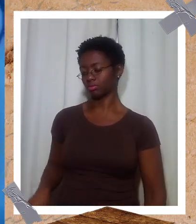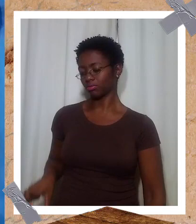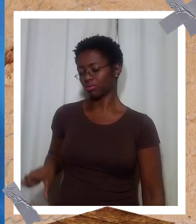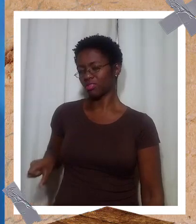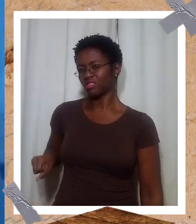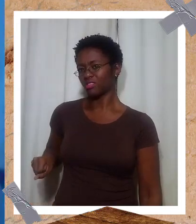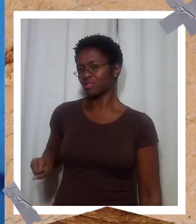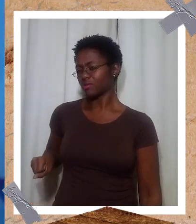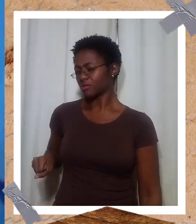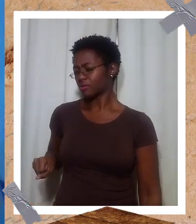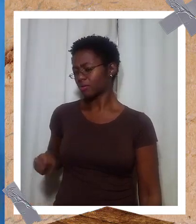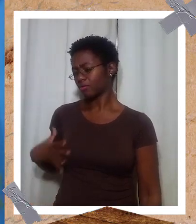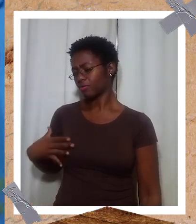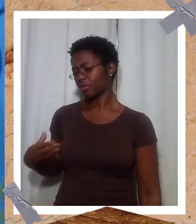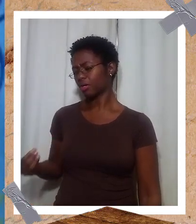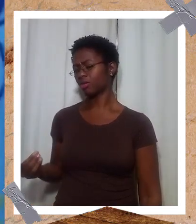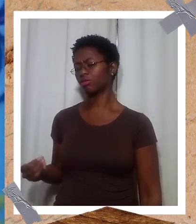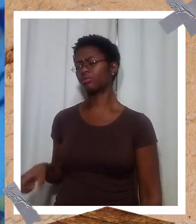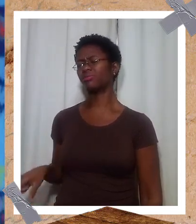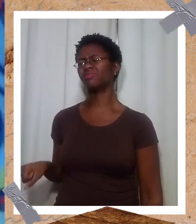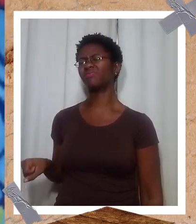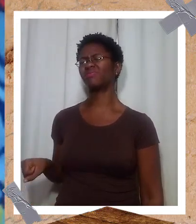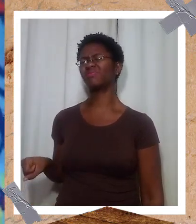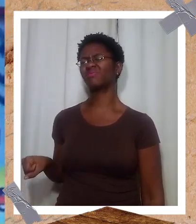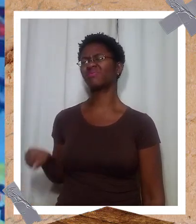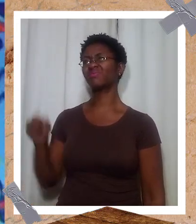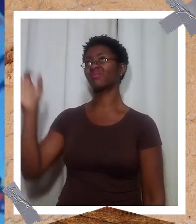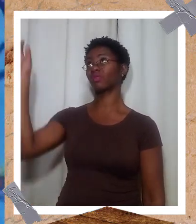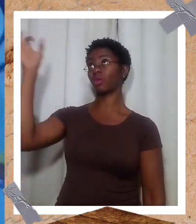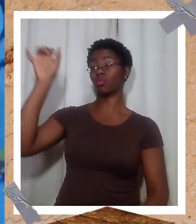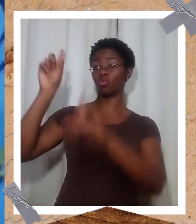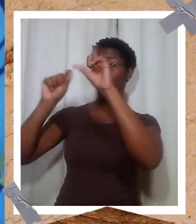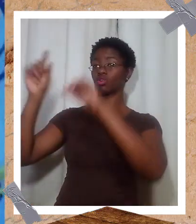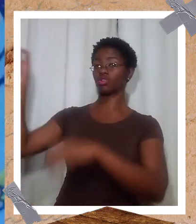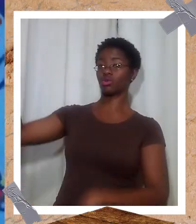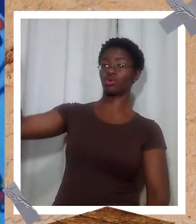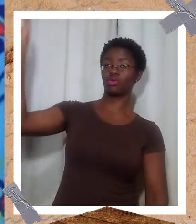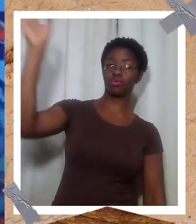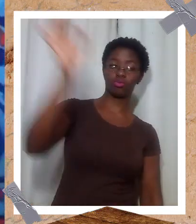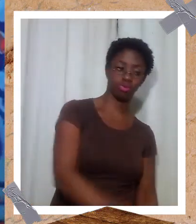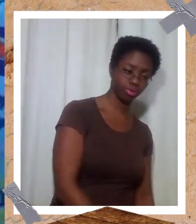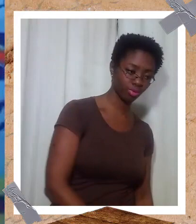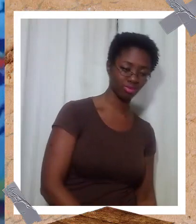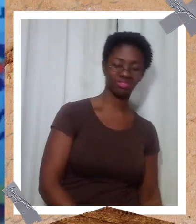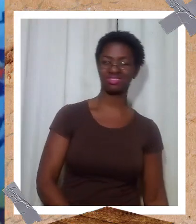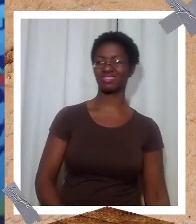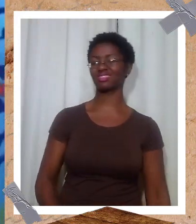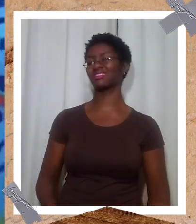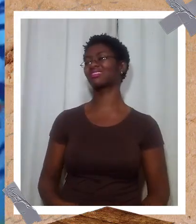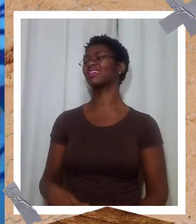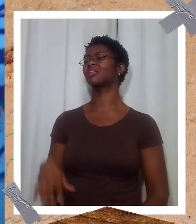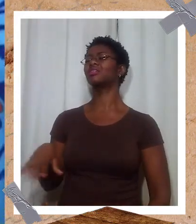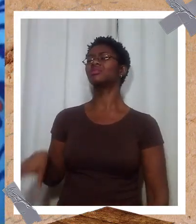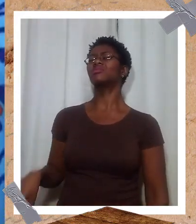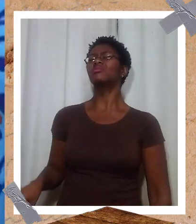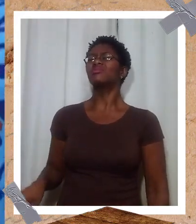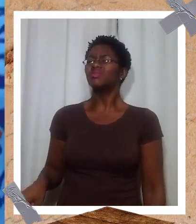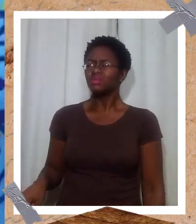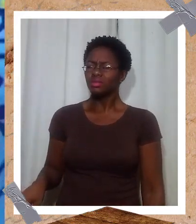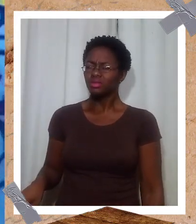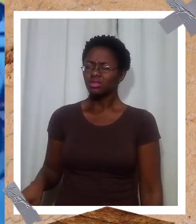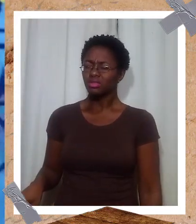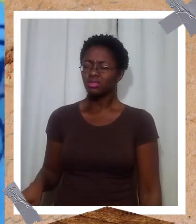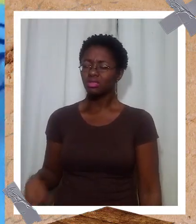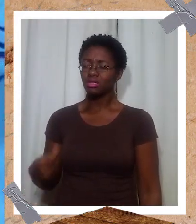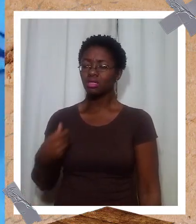um pedido. Uma estrela acabava de cair diante da nossa classe e da nossa cor. Depois desse dia, meu olhar perdeu